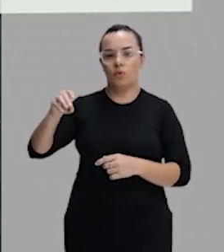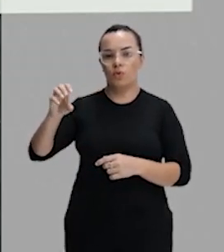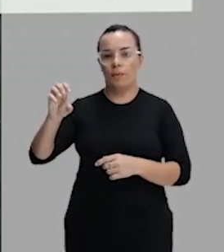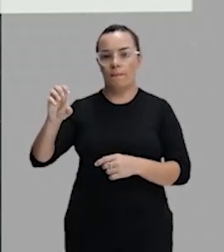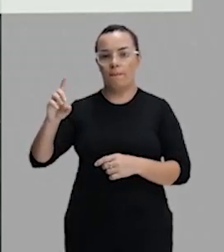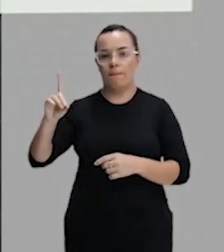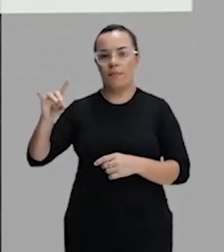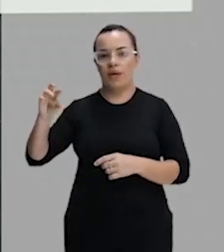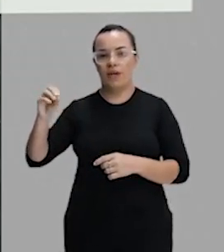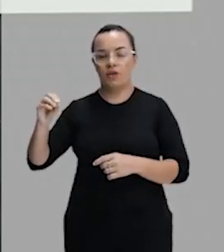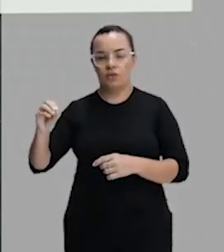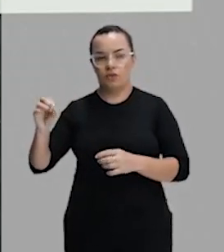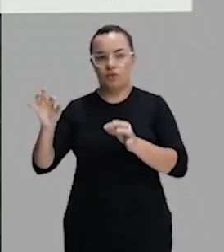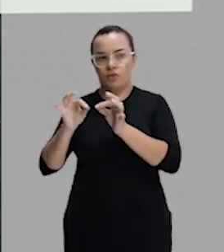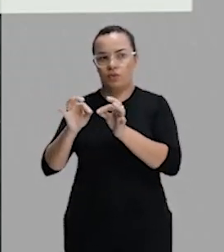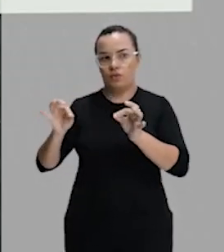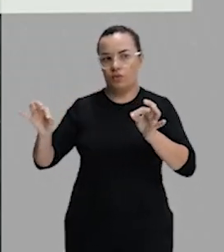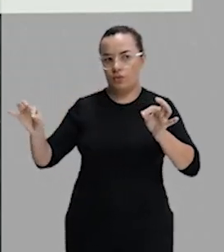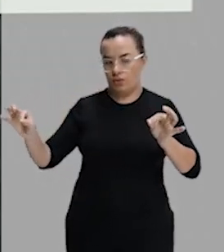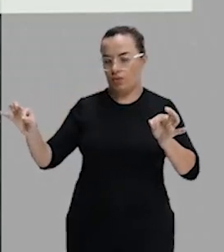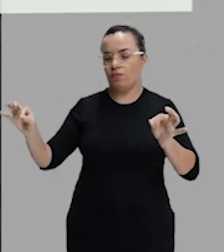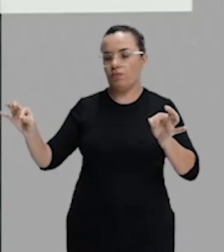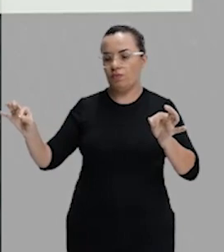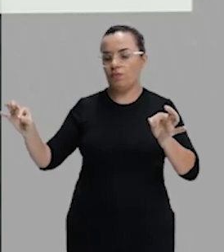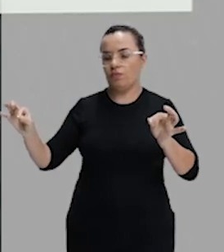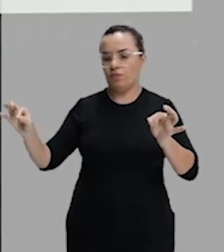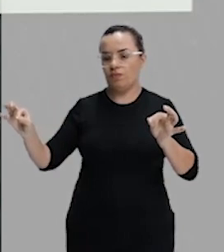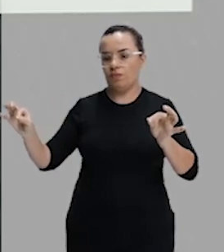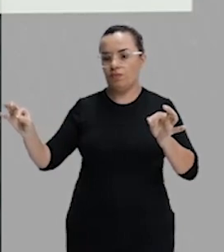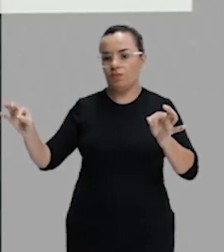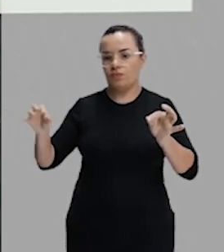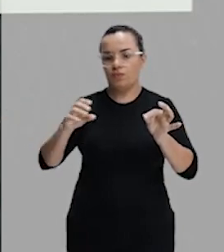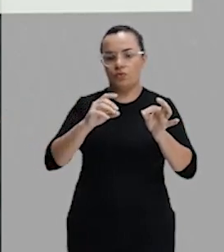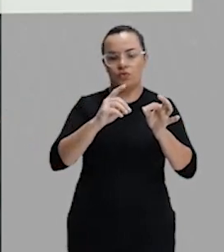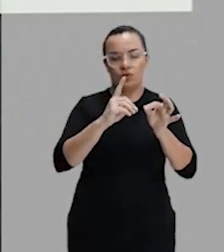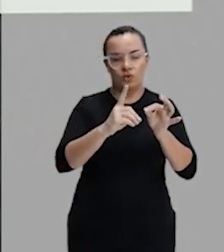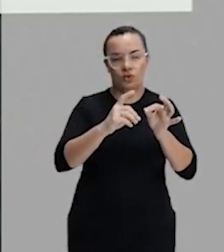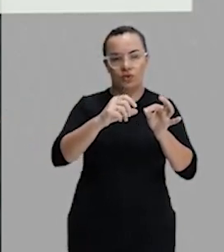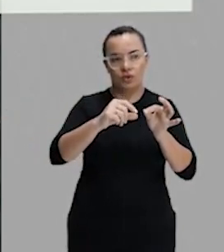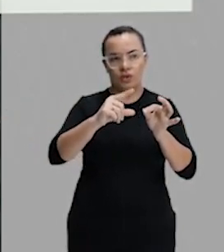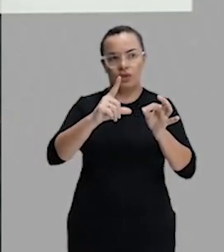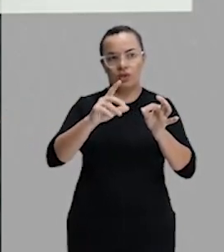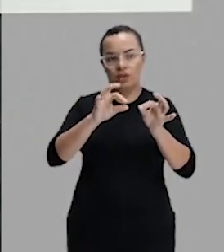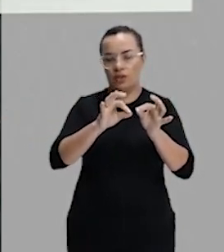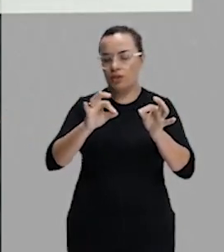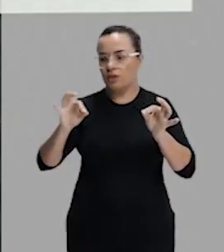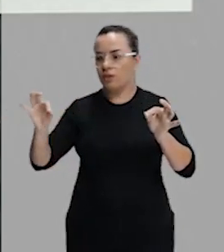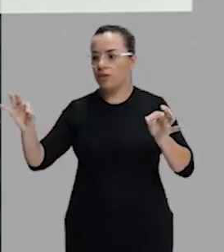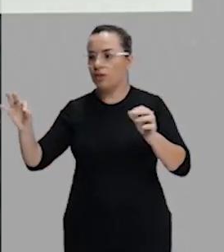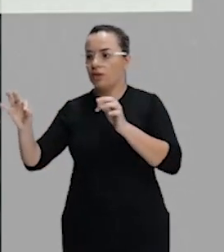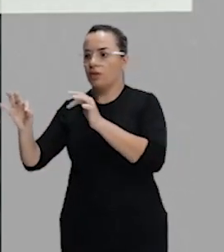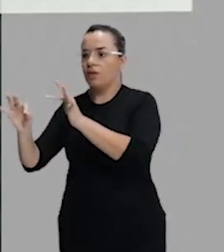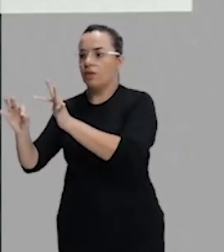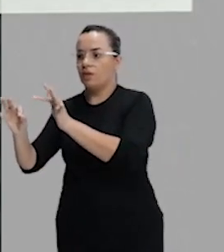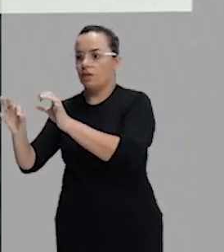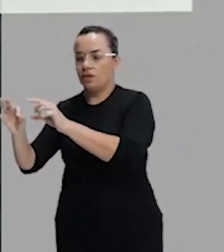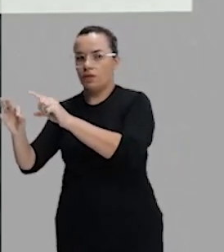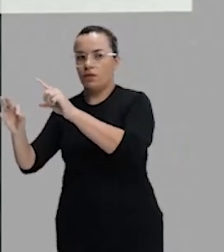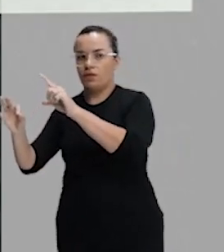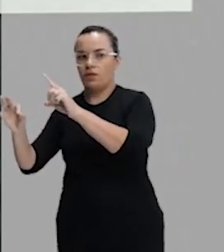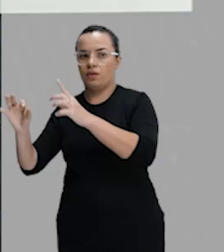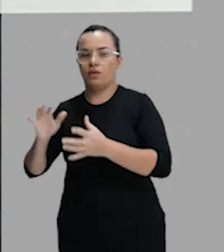distância entre o foco e a reta diretriz. Tá? Então é importante a gente anotar isso aí. Tá?